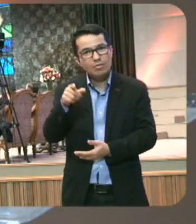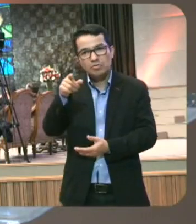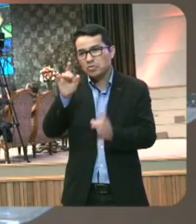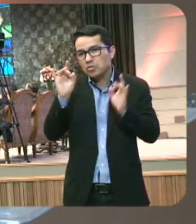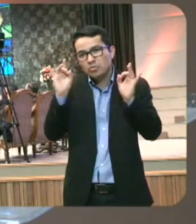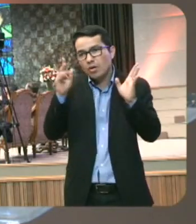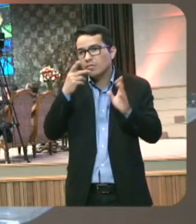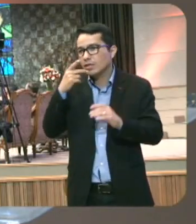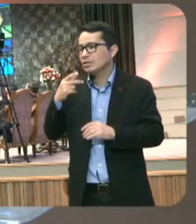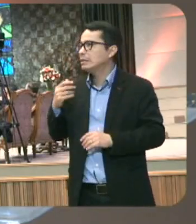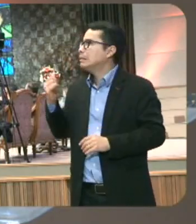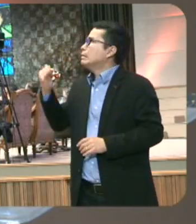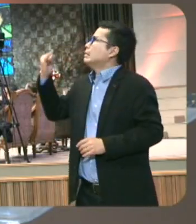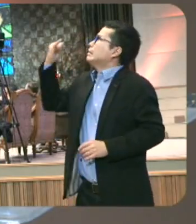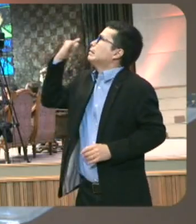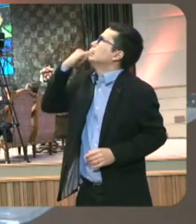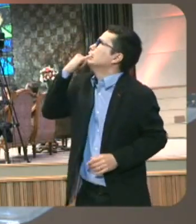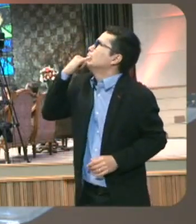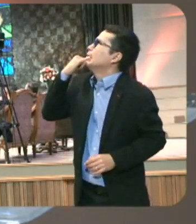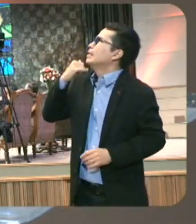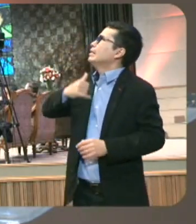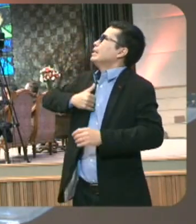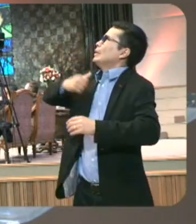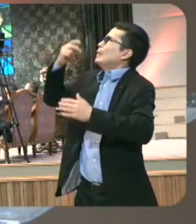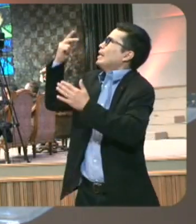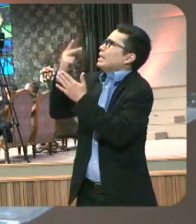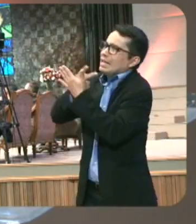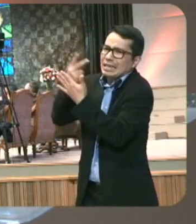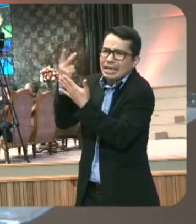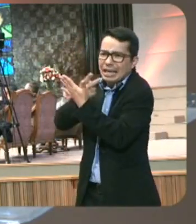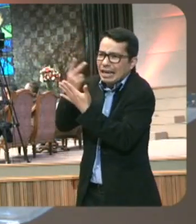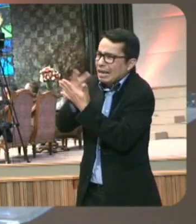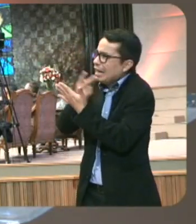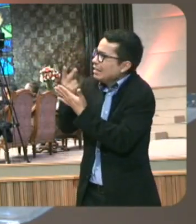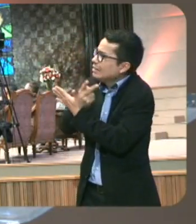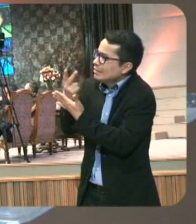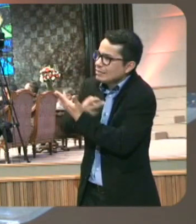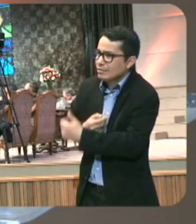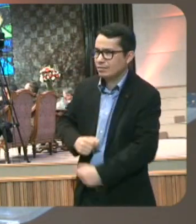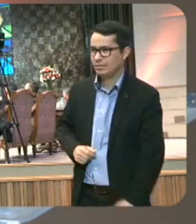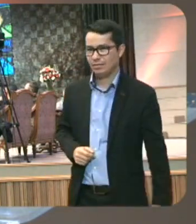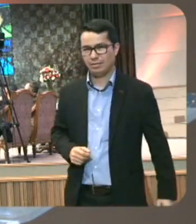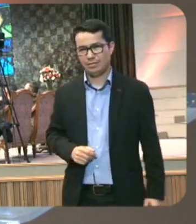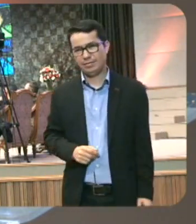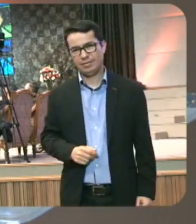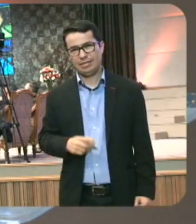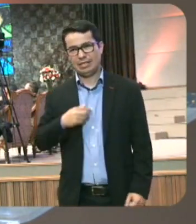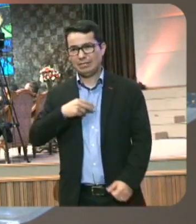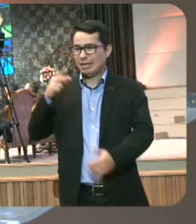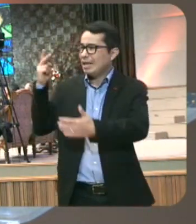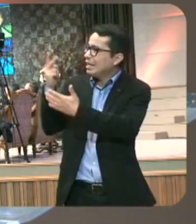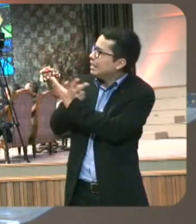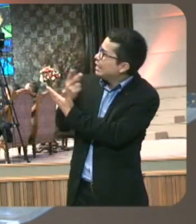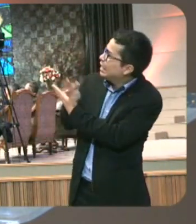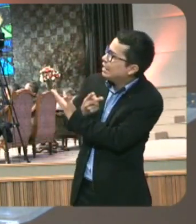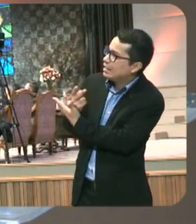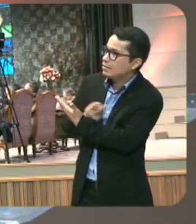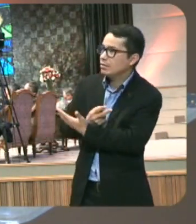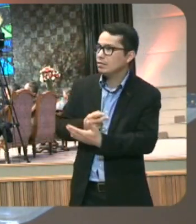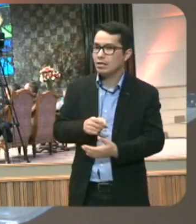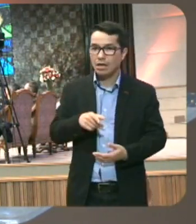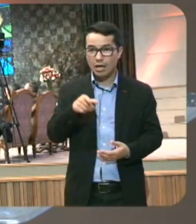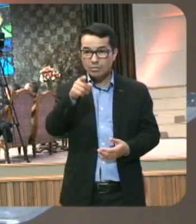admita o seu erro e depois faça o seu erro trabalhar a seu favor, pela graça